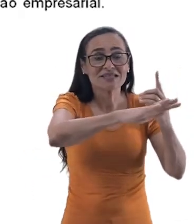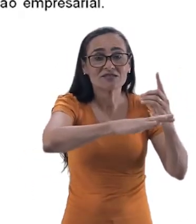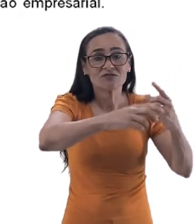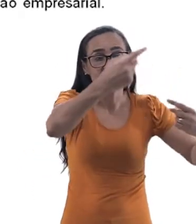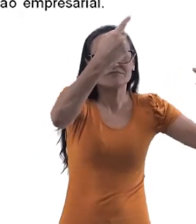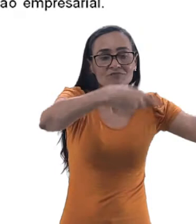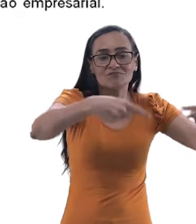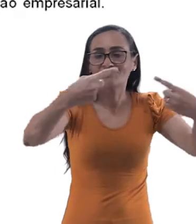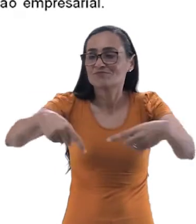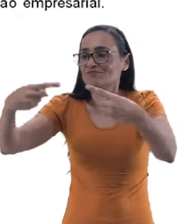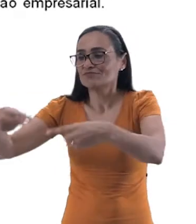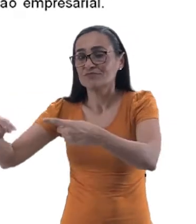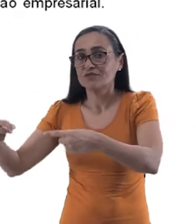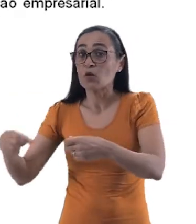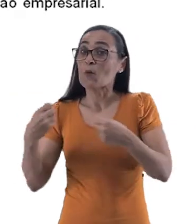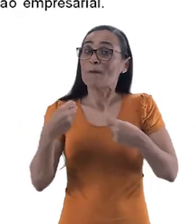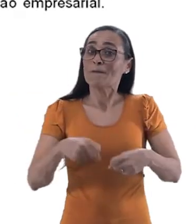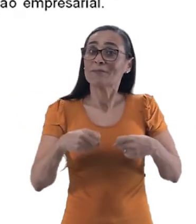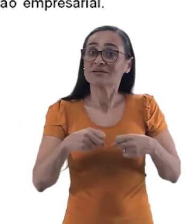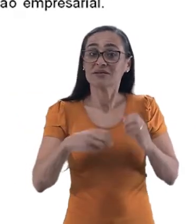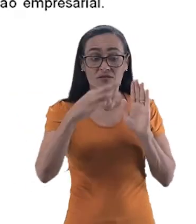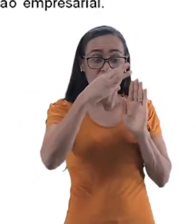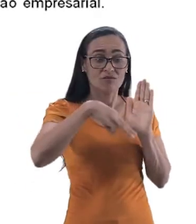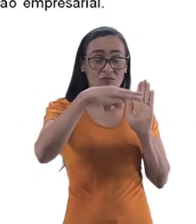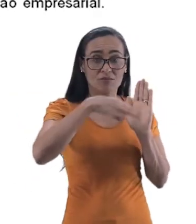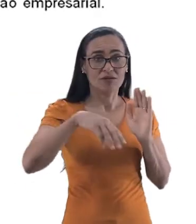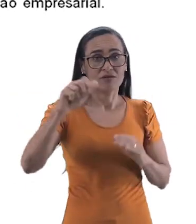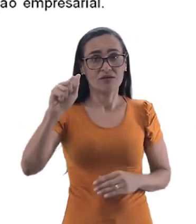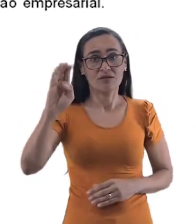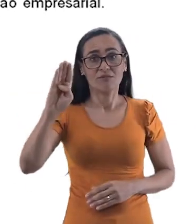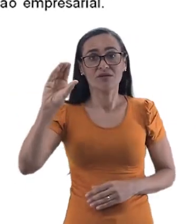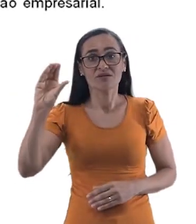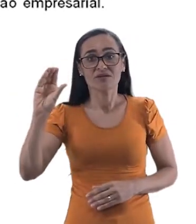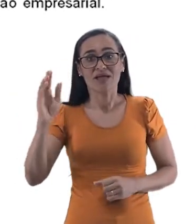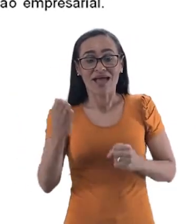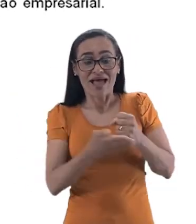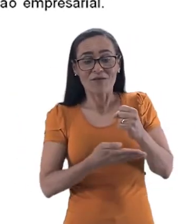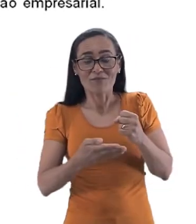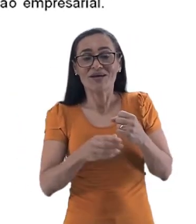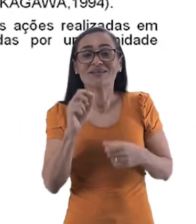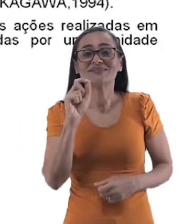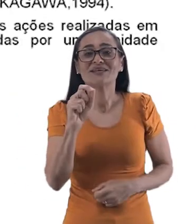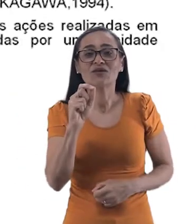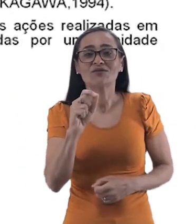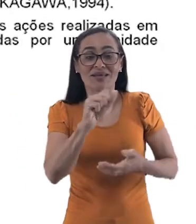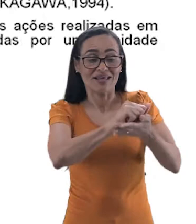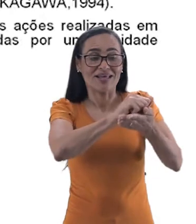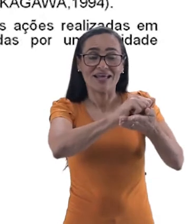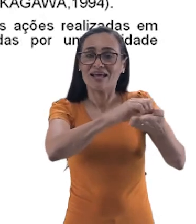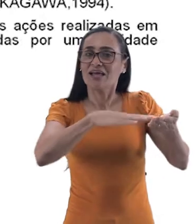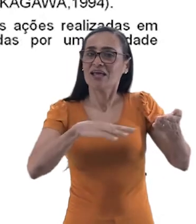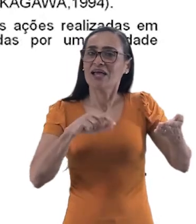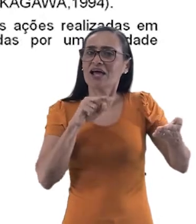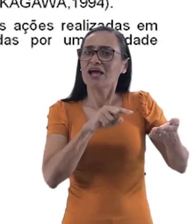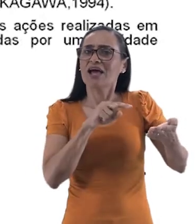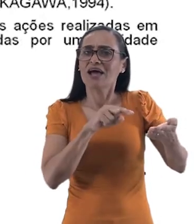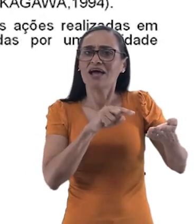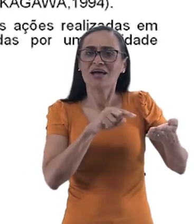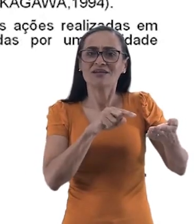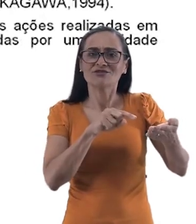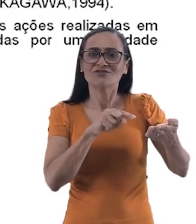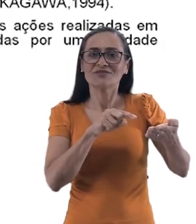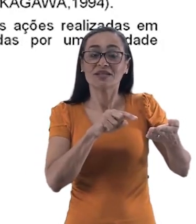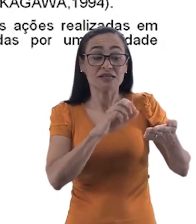no mercado onde está. Para isso, o método ABC parte do conceito de atividades.